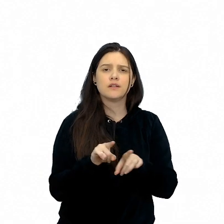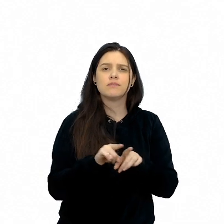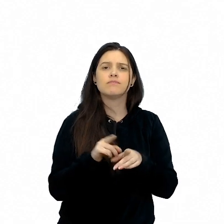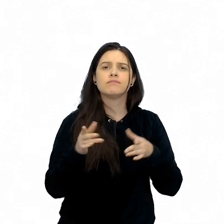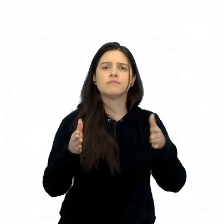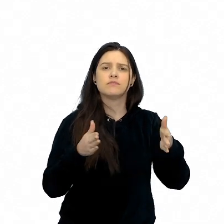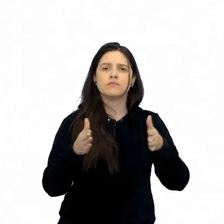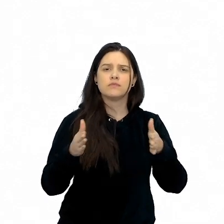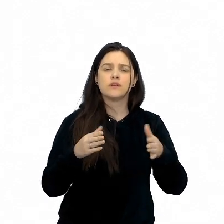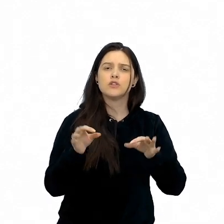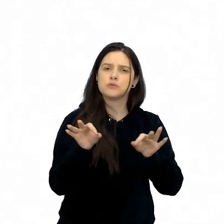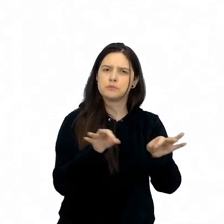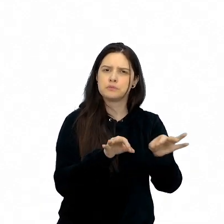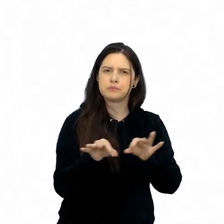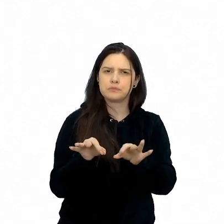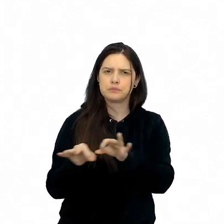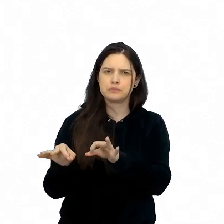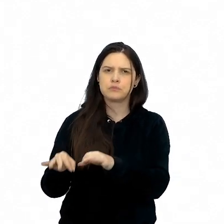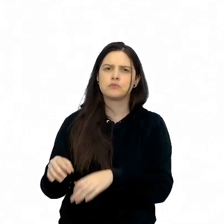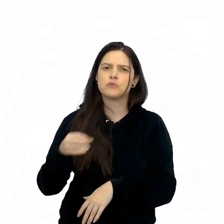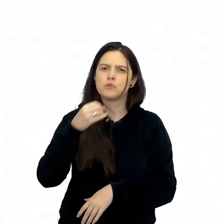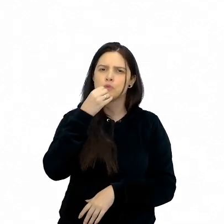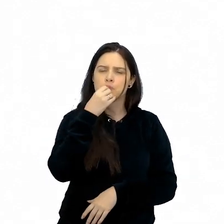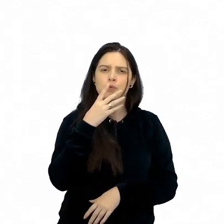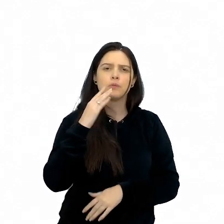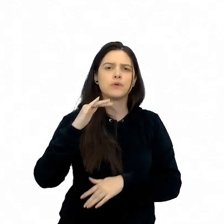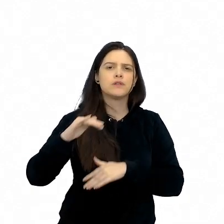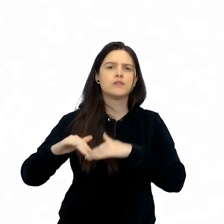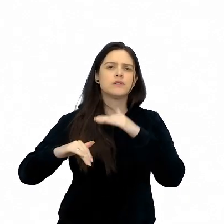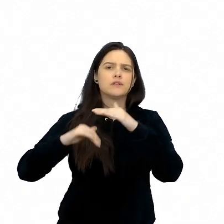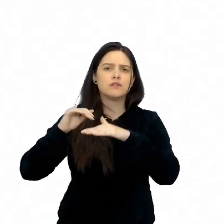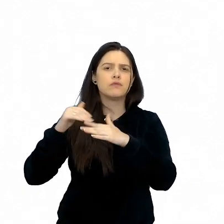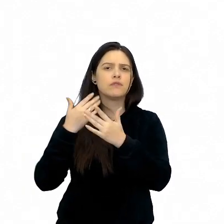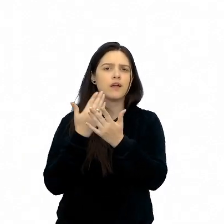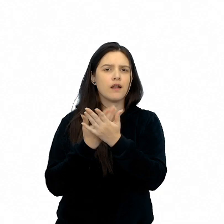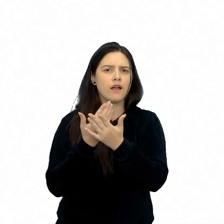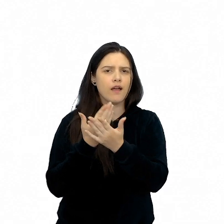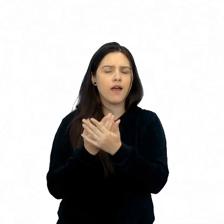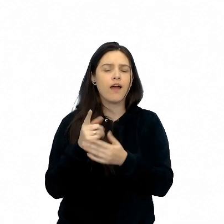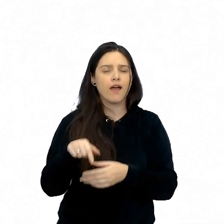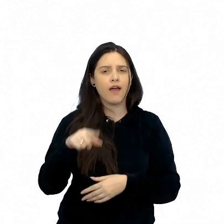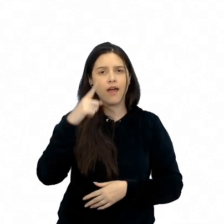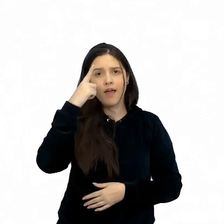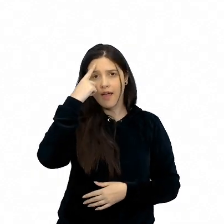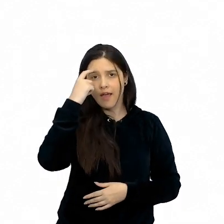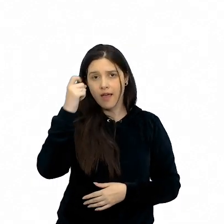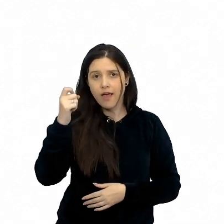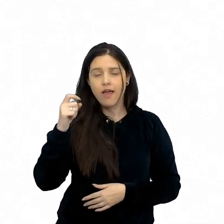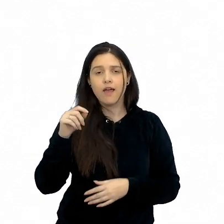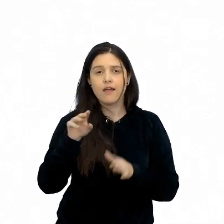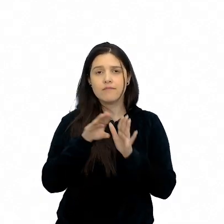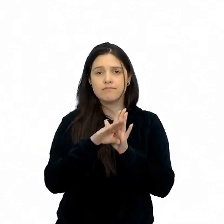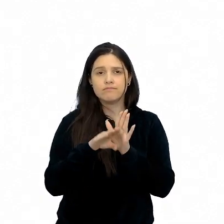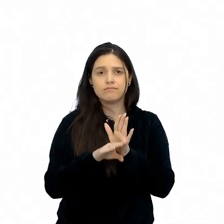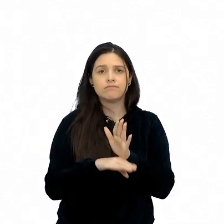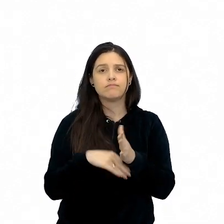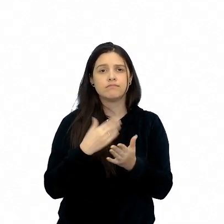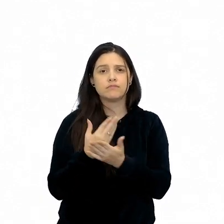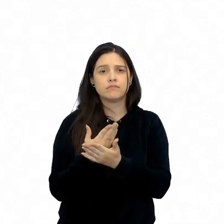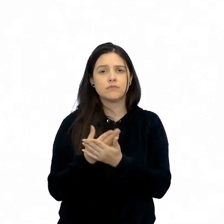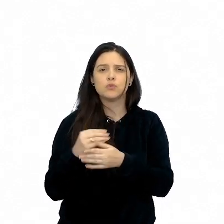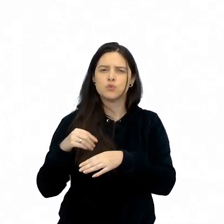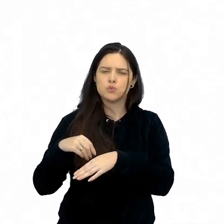inicial é para a gente organizar essa turma. Como eu vou desenvolver a nossa aula? Vai dar ideias para a gente desenvolver a nossa aula e depois como eu